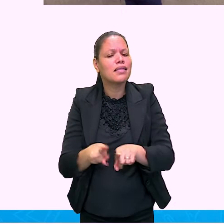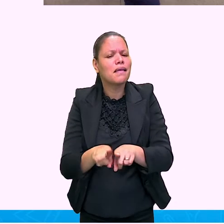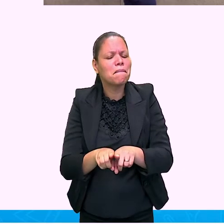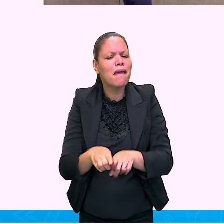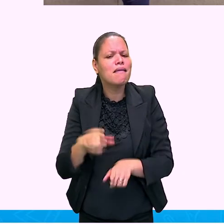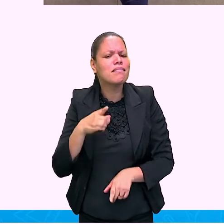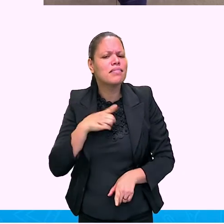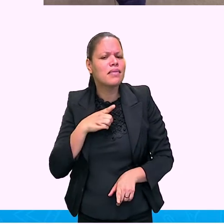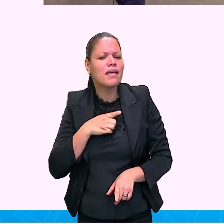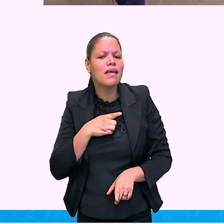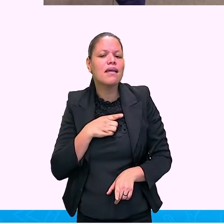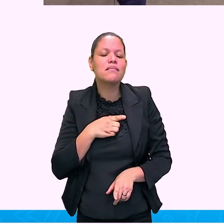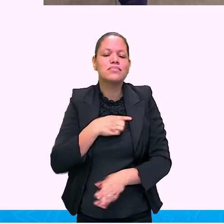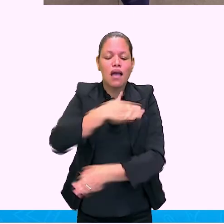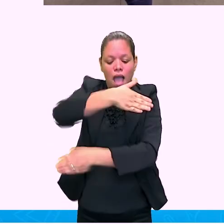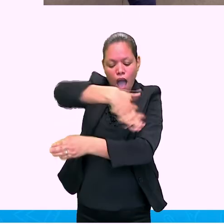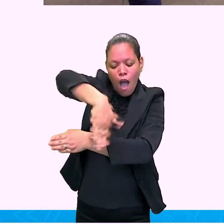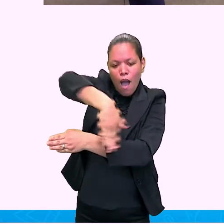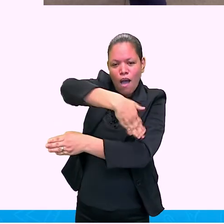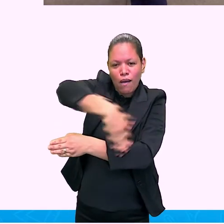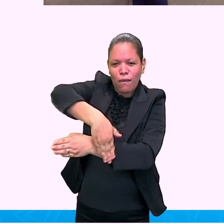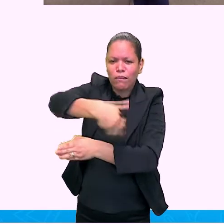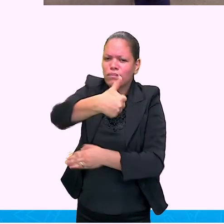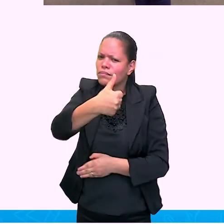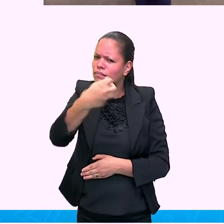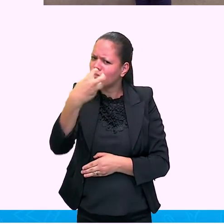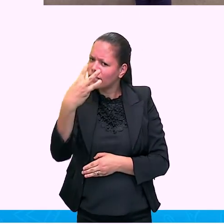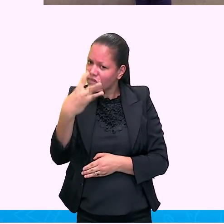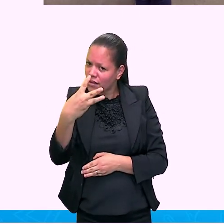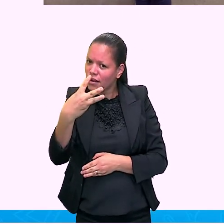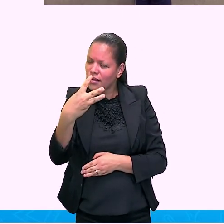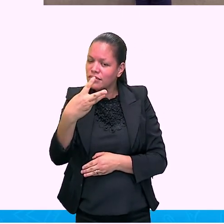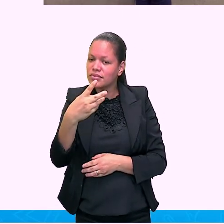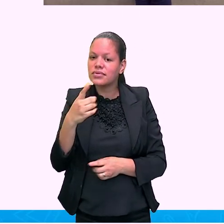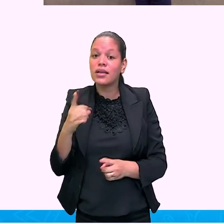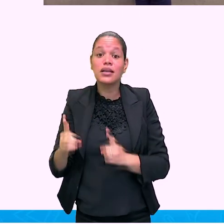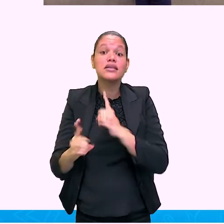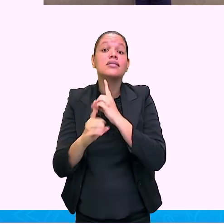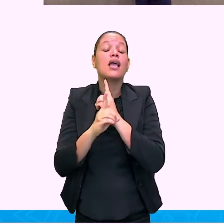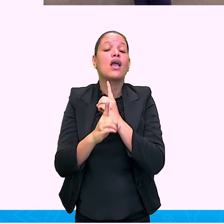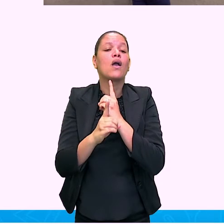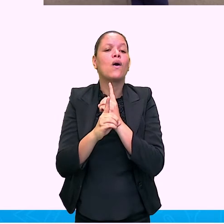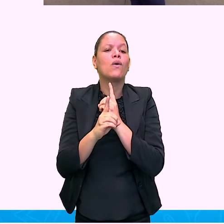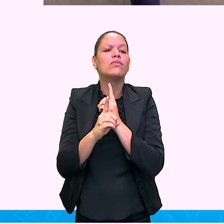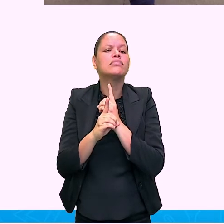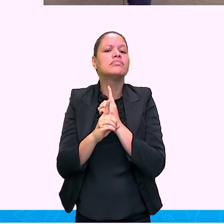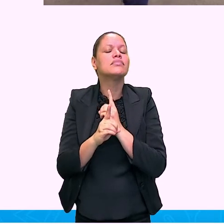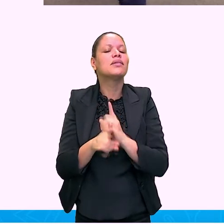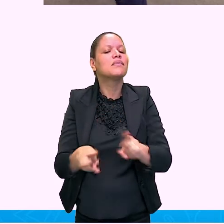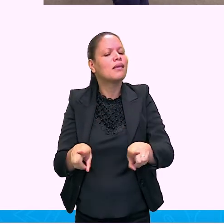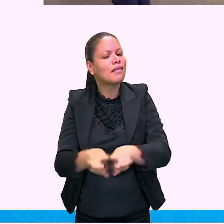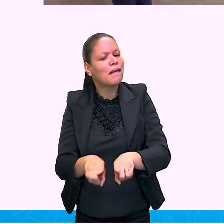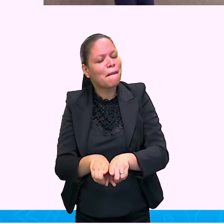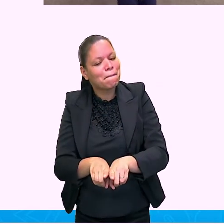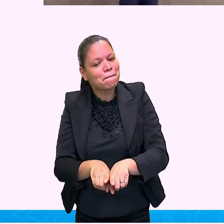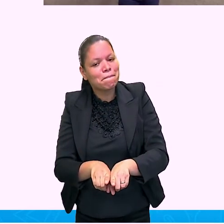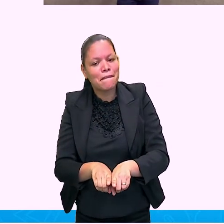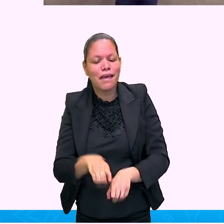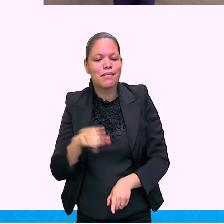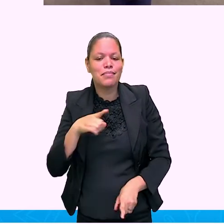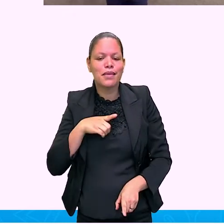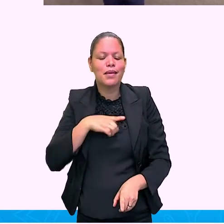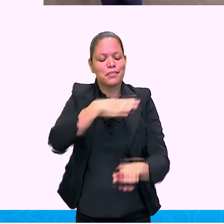Elas se encontraram em um ponto em comum e formam um ângulo de 90 graus. Então, esta é a